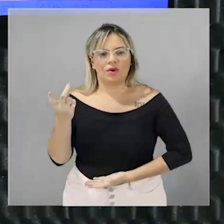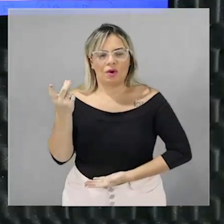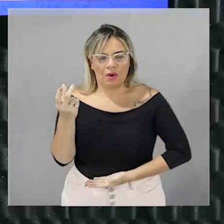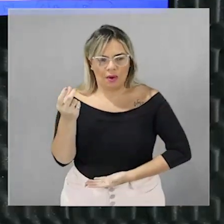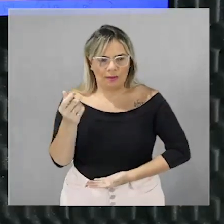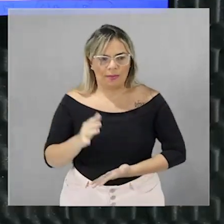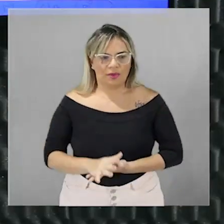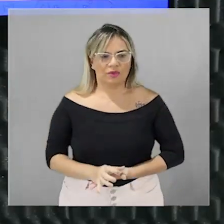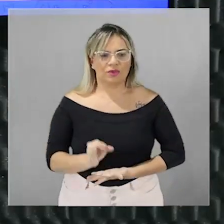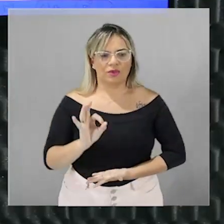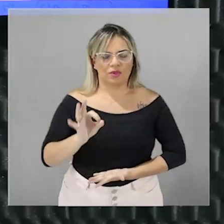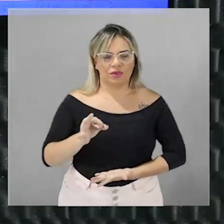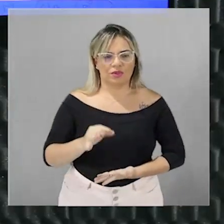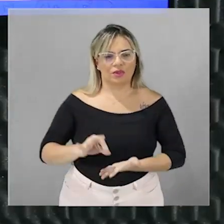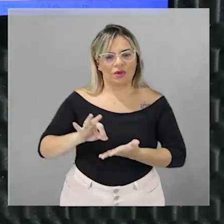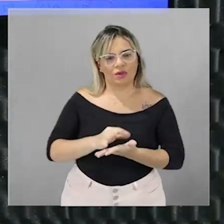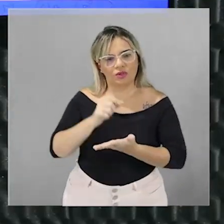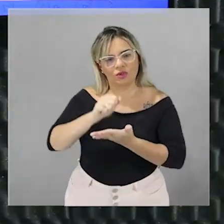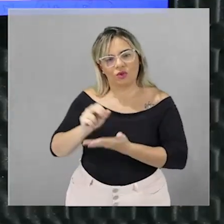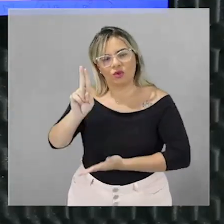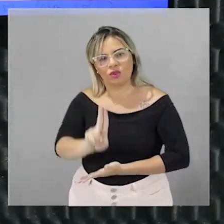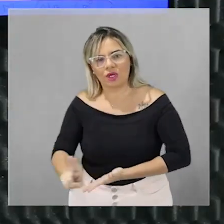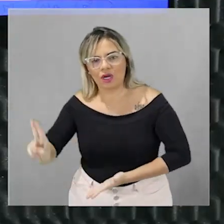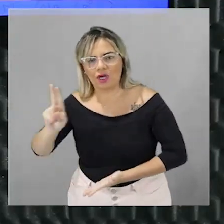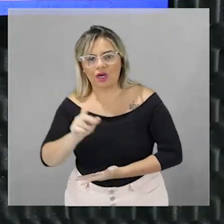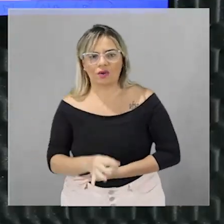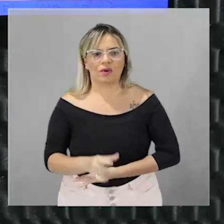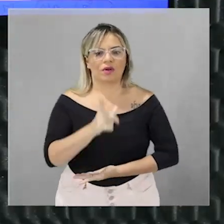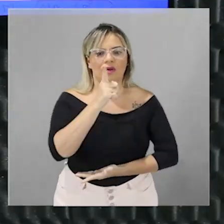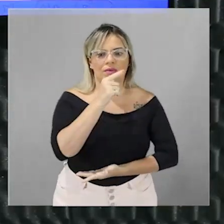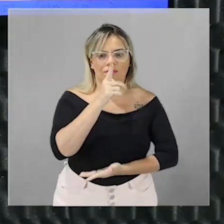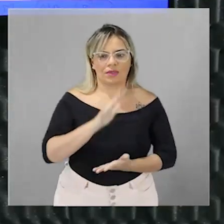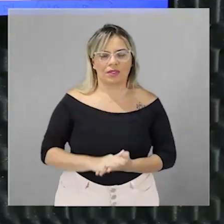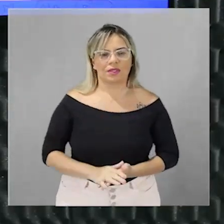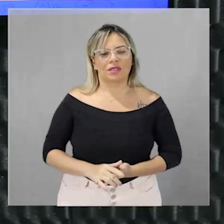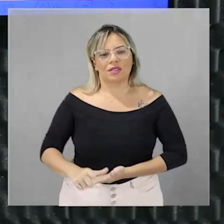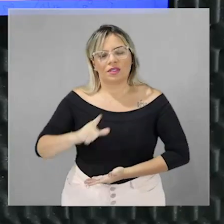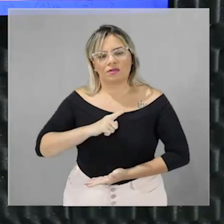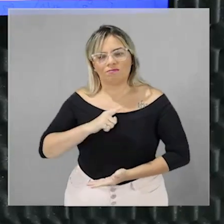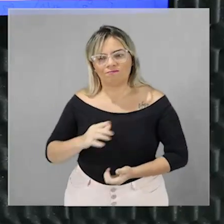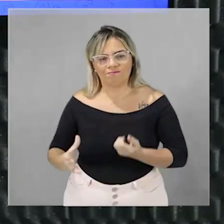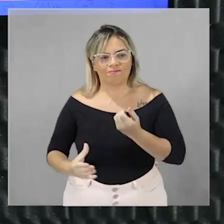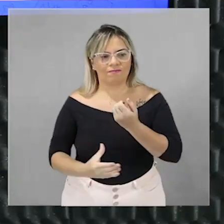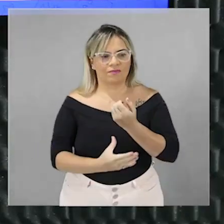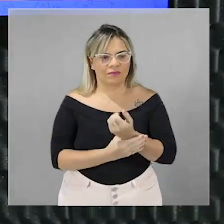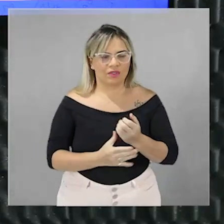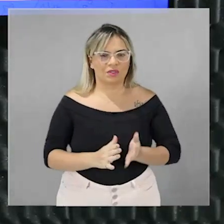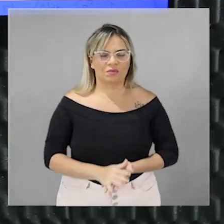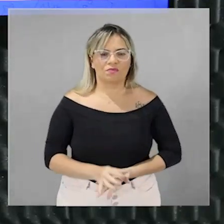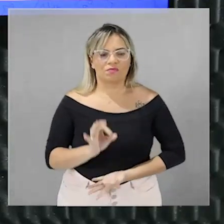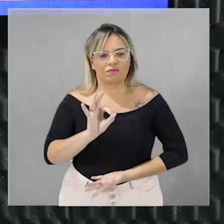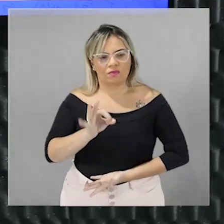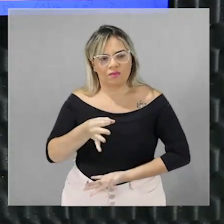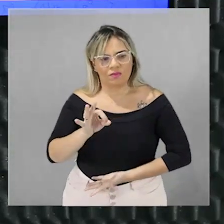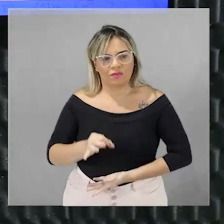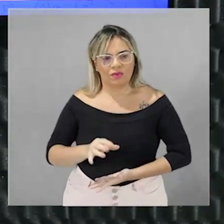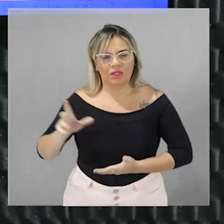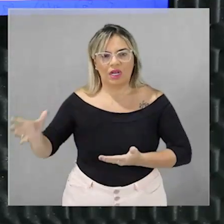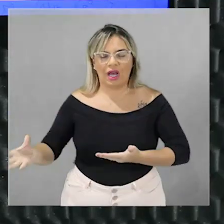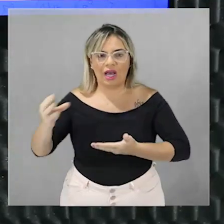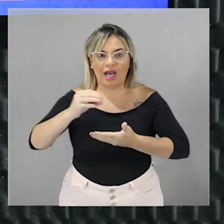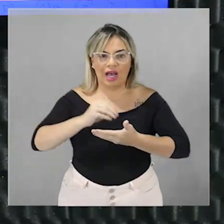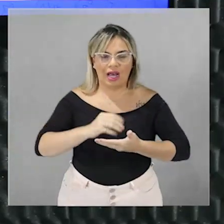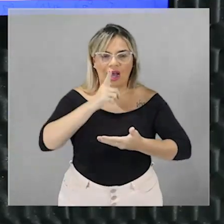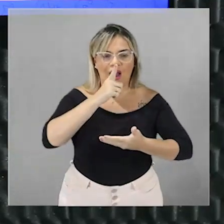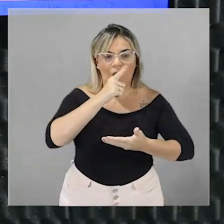preços justos e autorizações de uso da água devem garantir de forma adequada que a